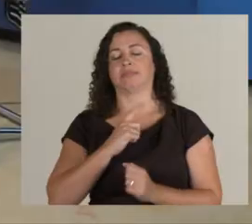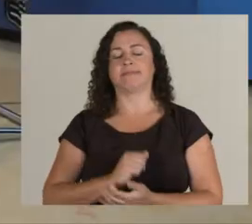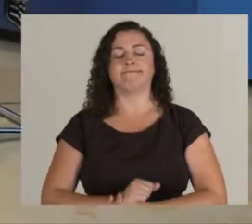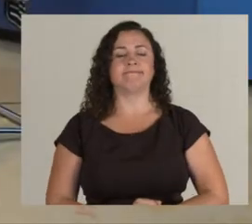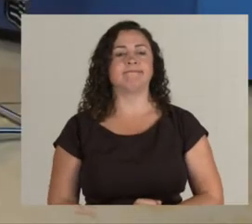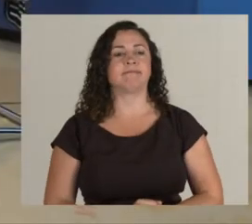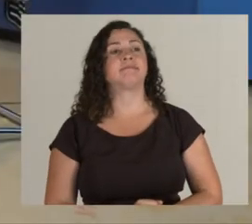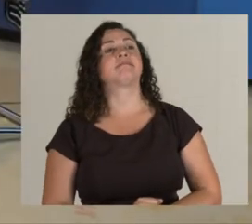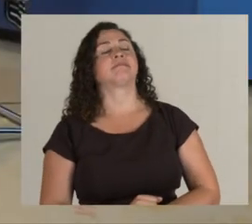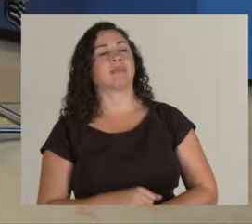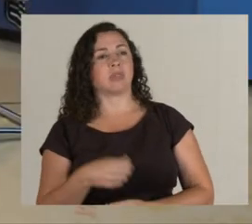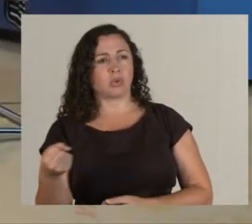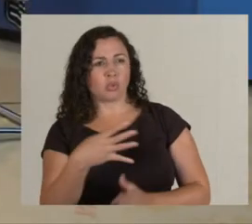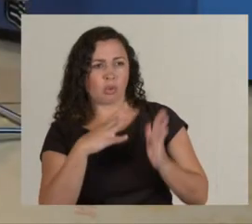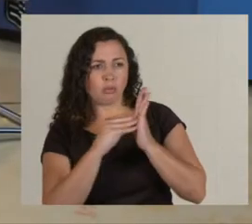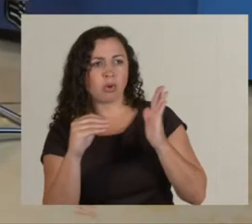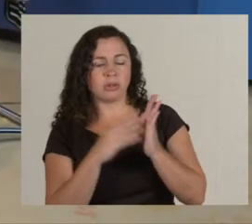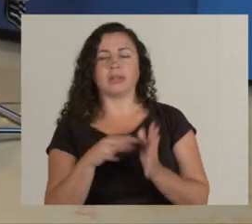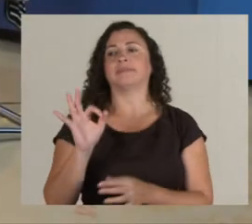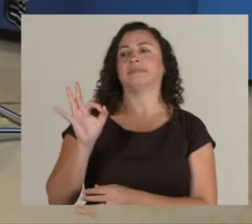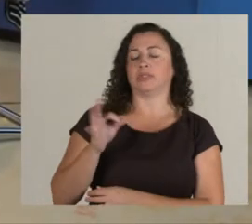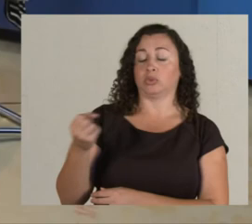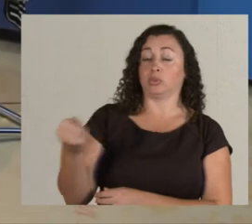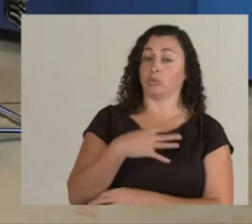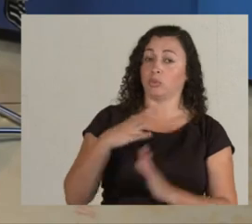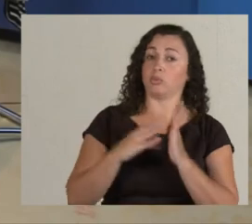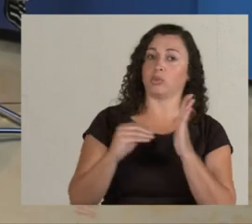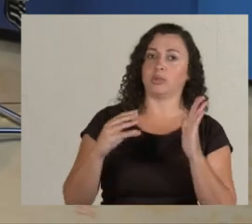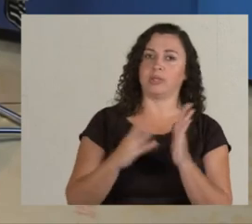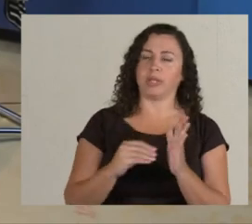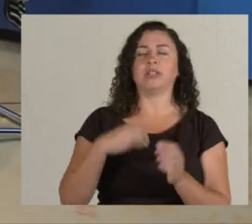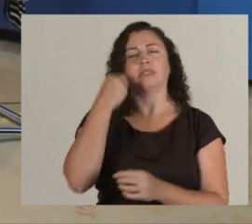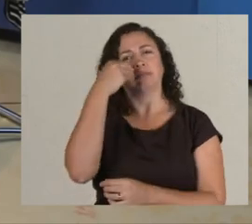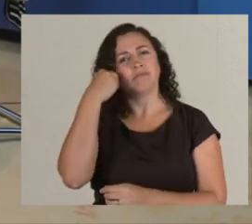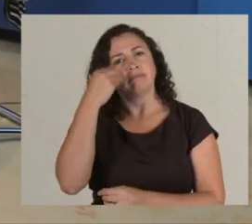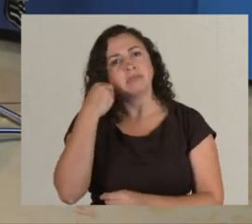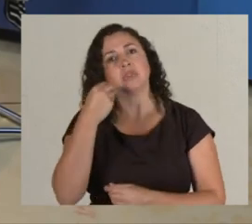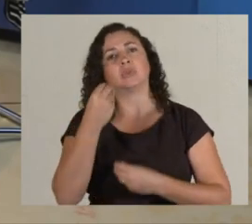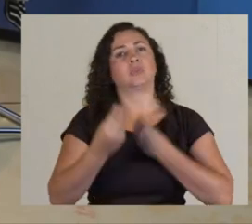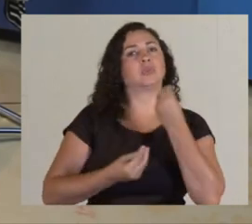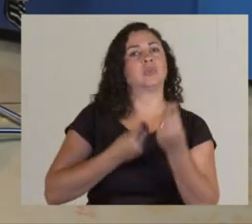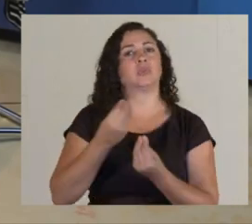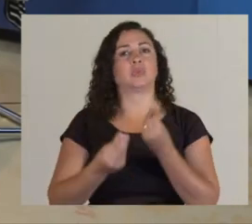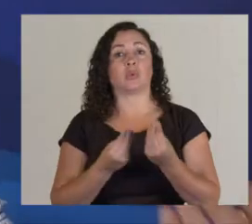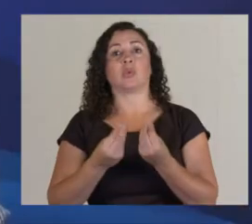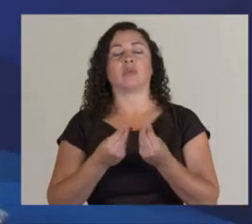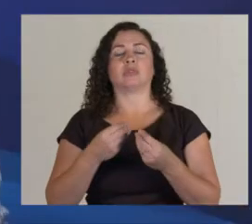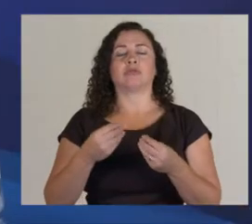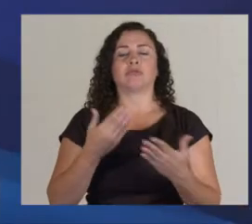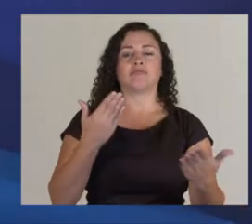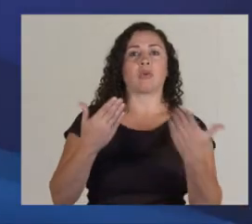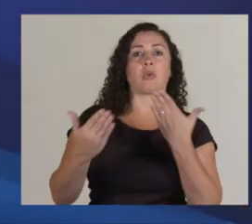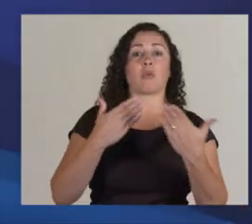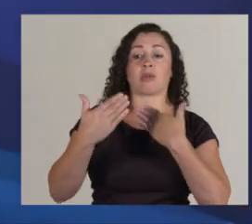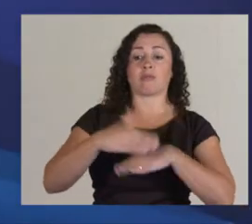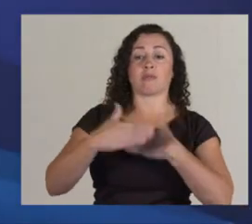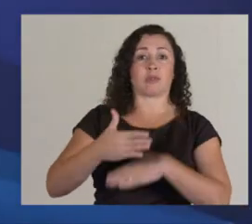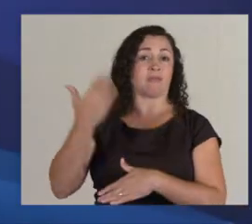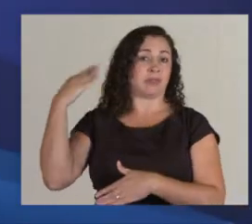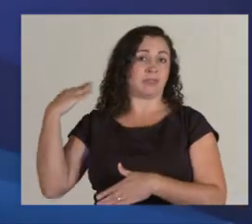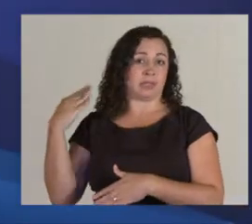percentual. Adotando esse novo modelo. Adotando esse novo modelo. Uhum. Simulando em cima das notas obtidas na última edição do